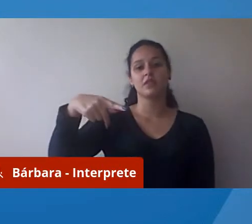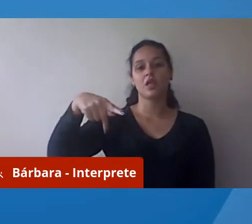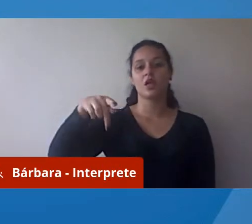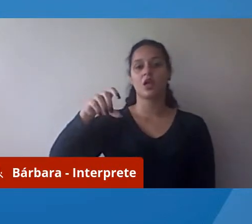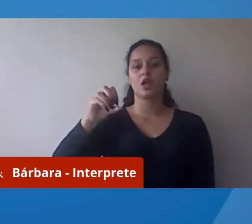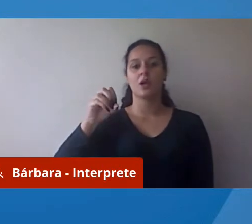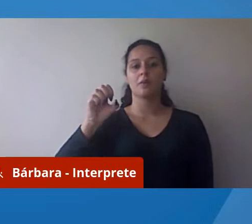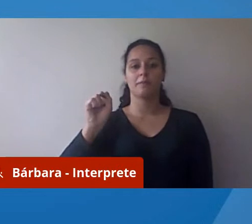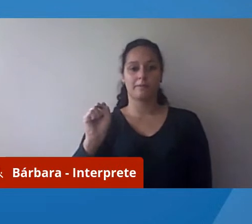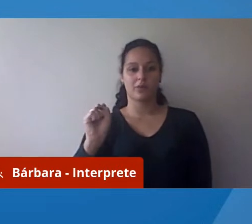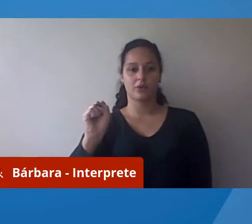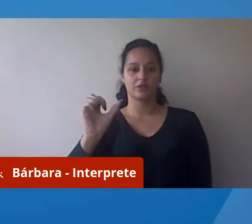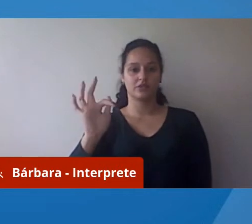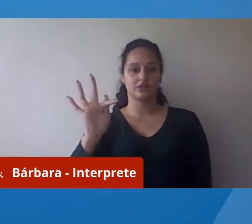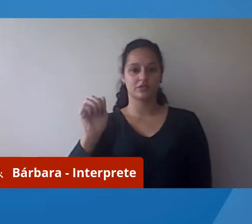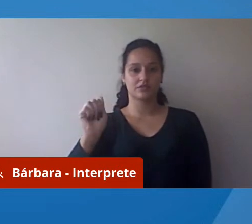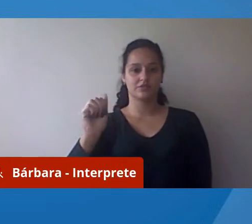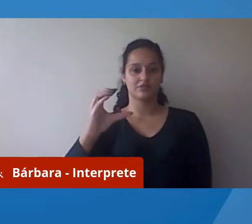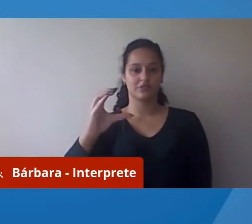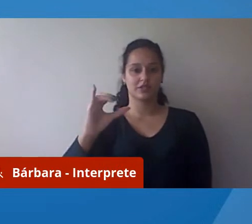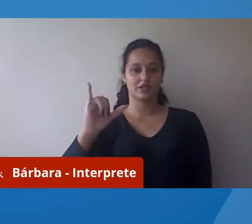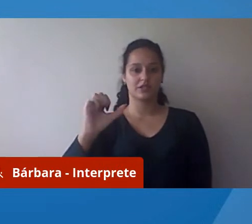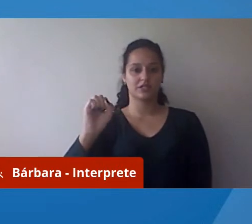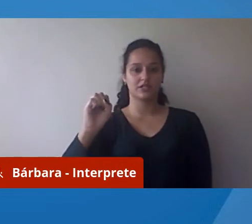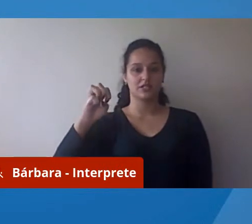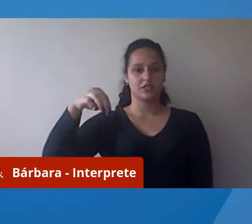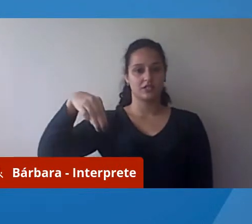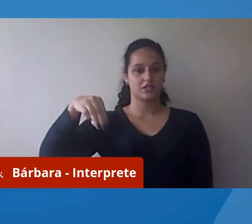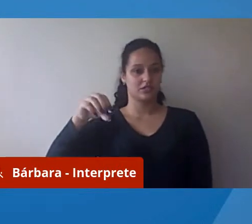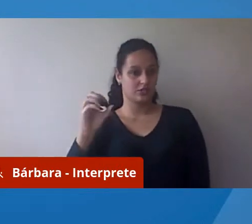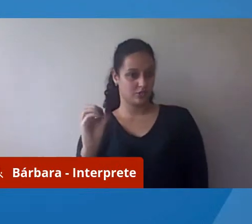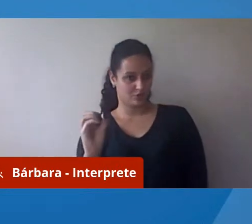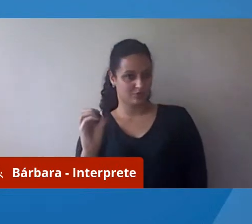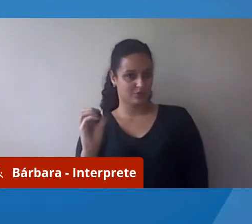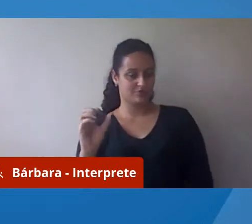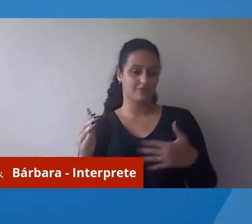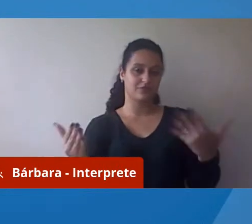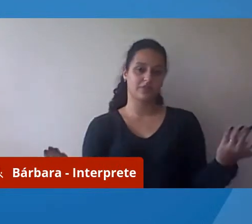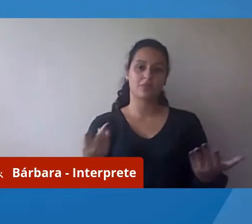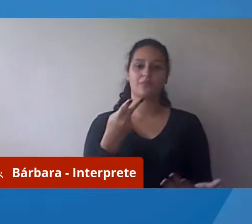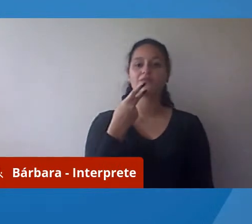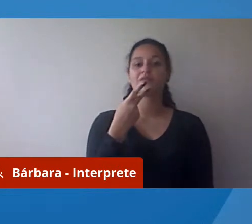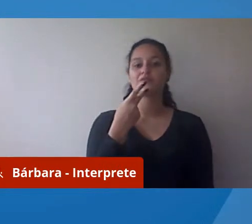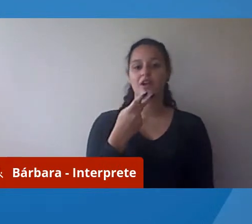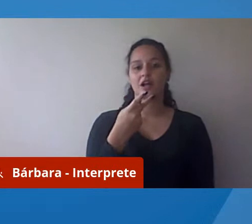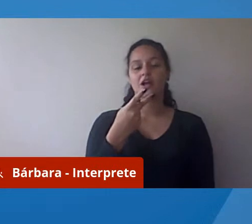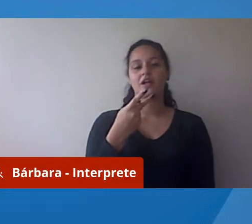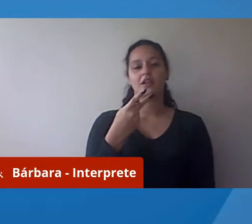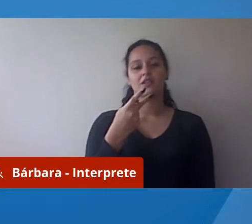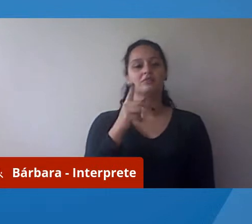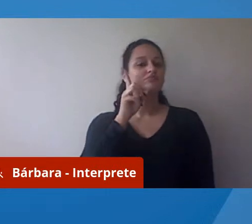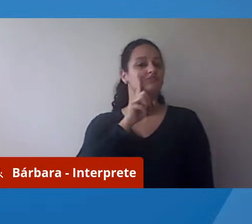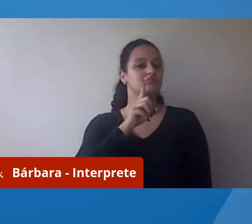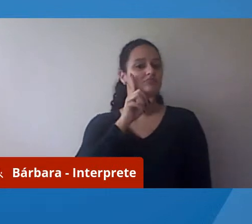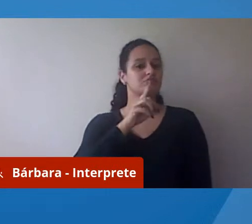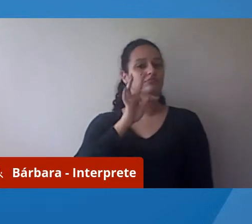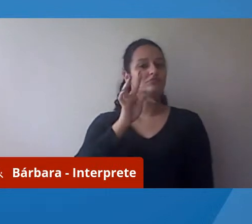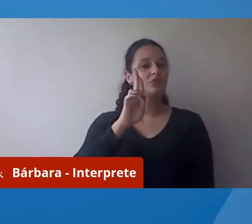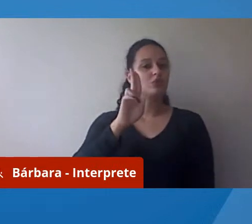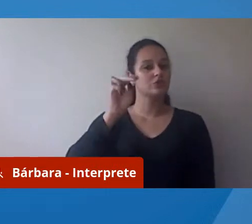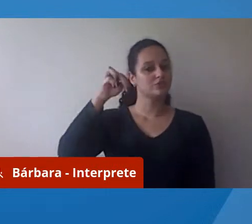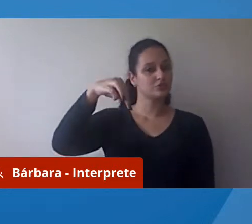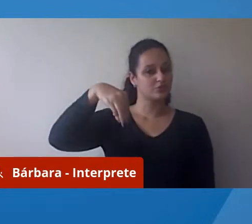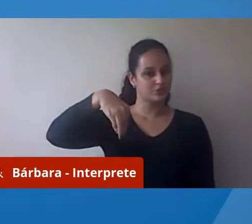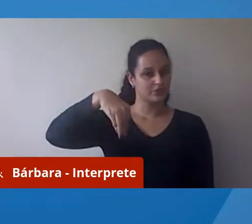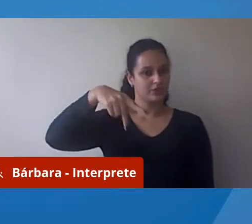pós-fascismo. Pós-fascismo. Então, se fala do Trump, ou da Marine Le Pen, ou do Viktor Orban